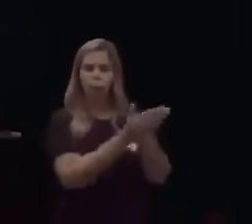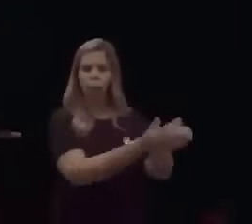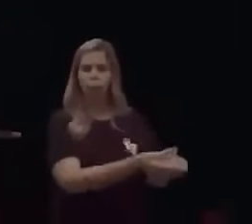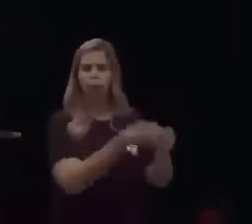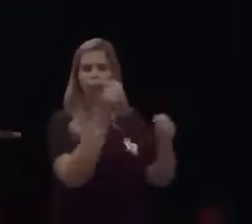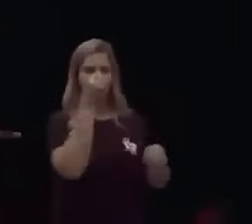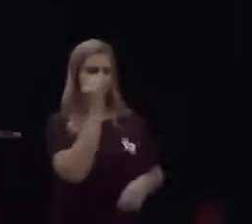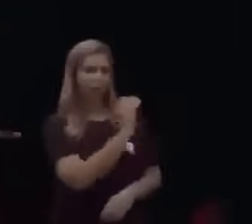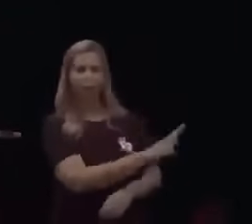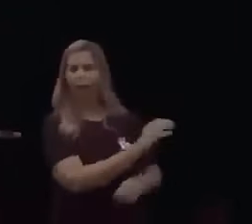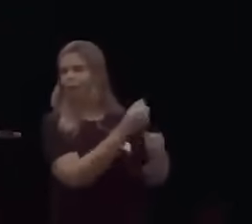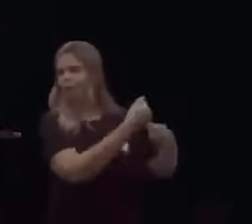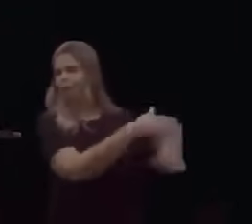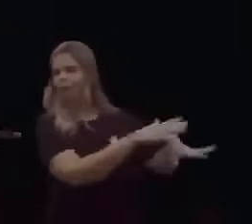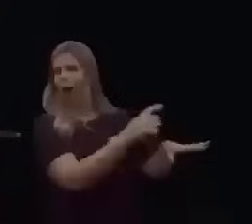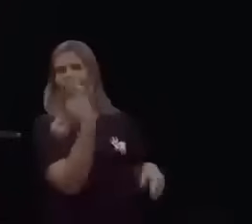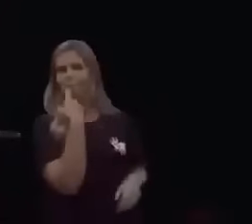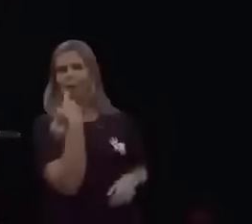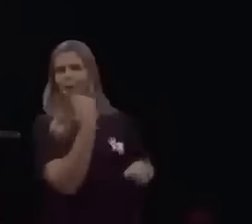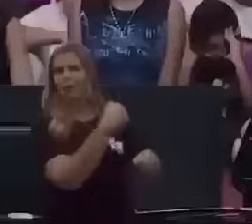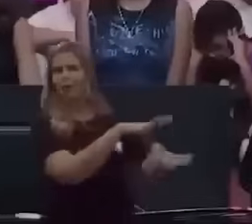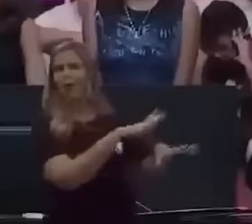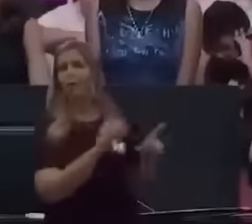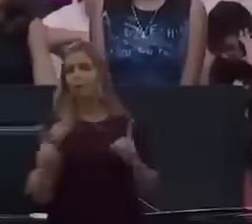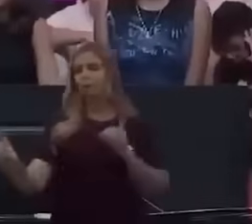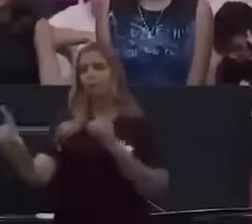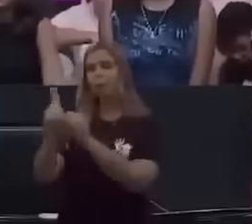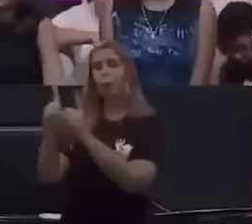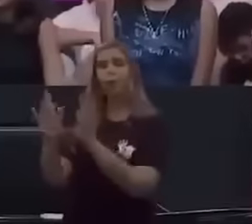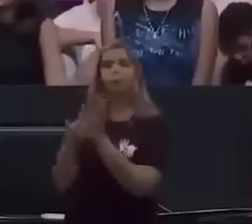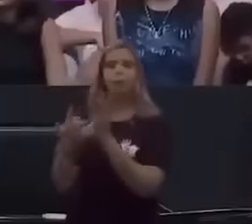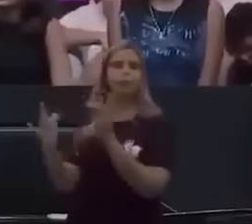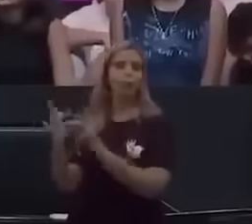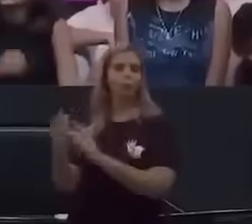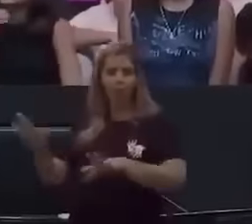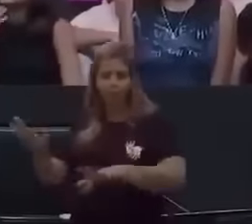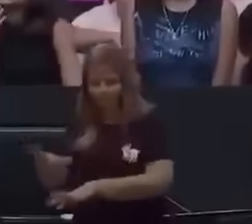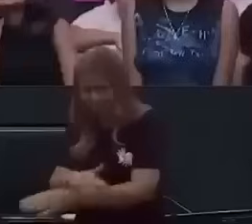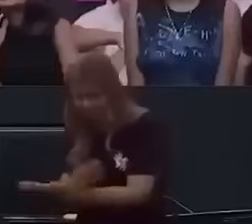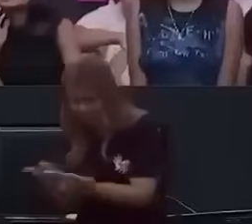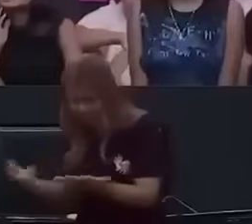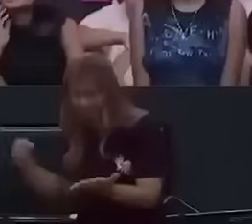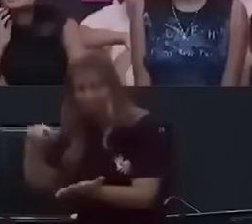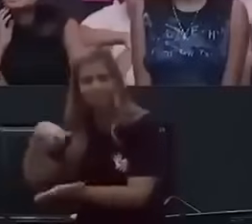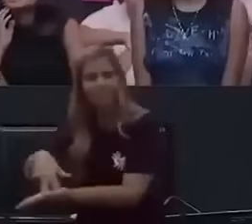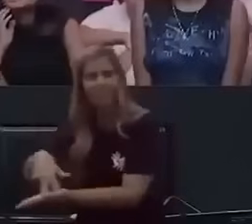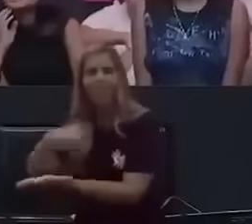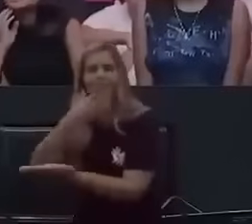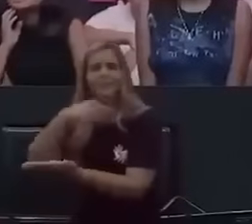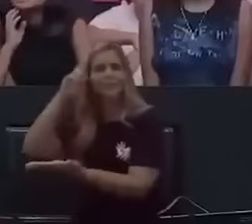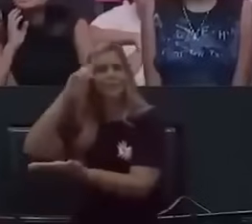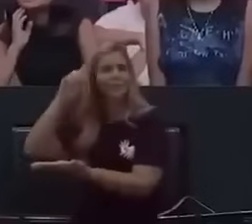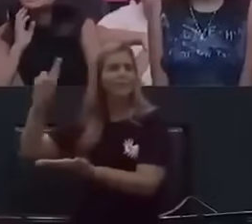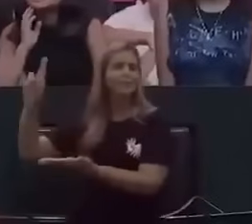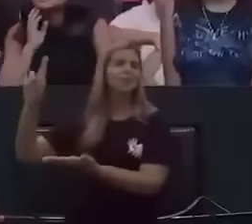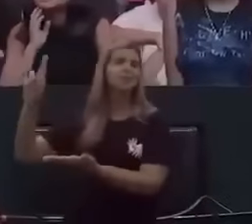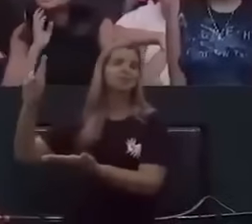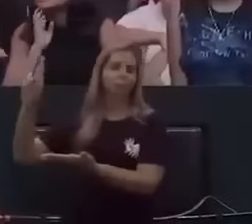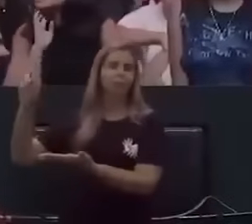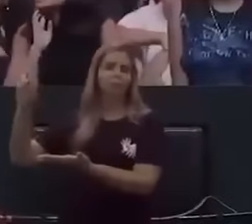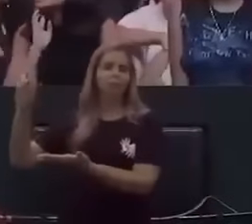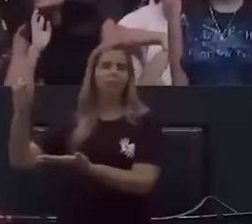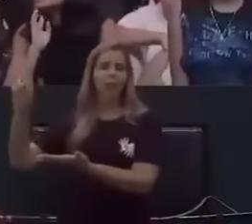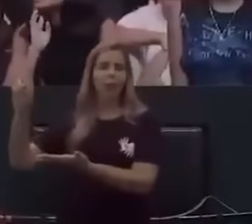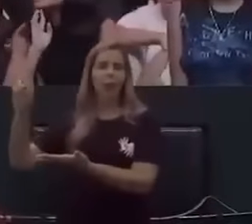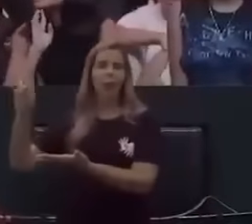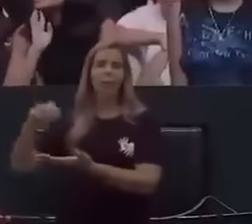lá as redes, ele larga para lá os peixes, ele vai ao encontro de Jesus, se prostra diante de Jesus e diz: Senhor, afasta-te de mim, vai